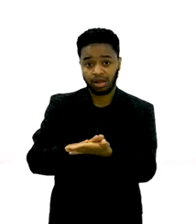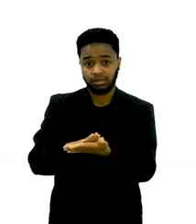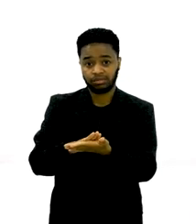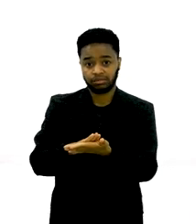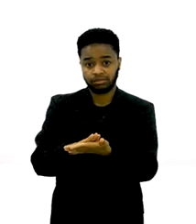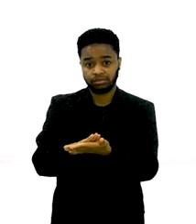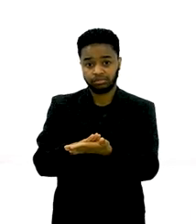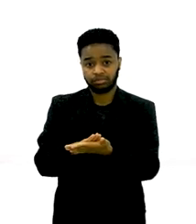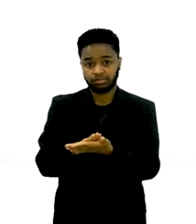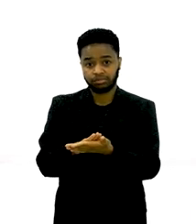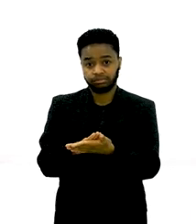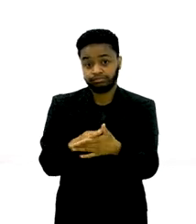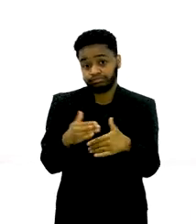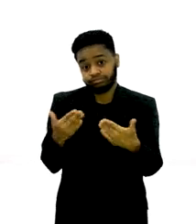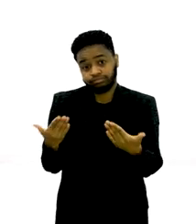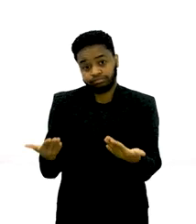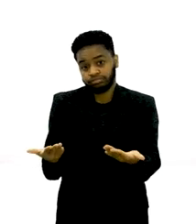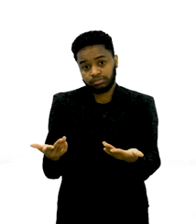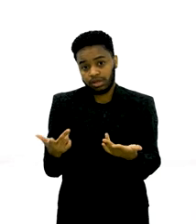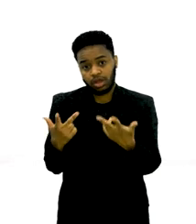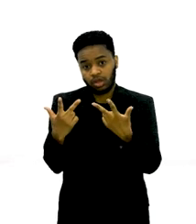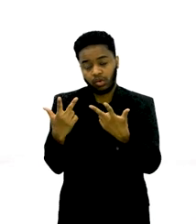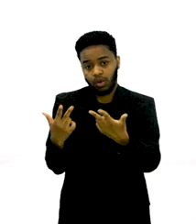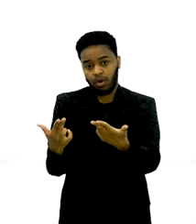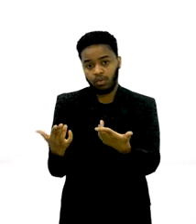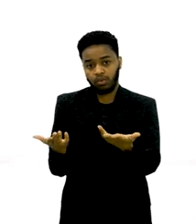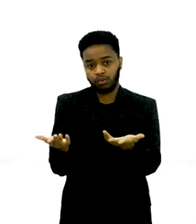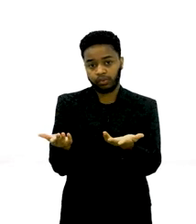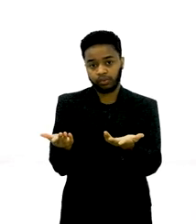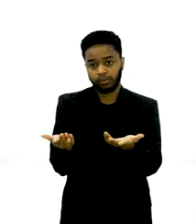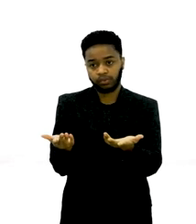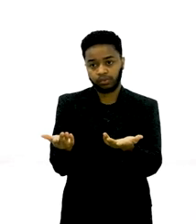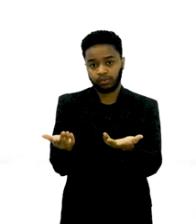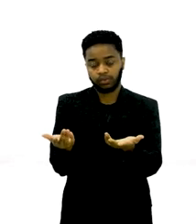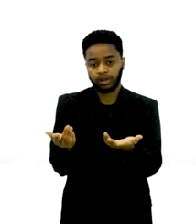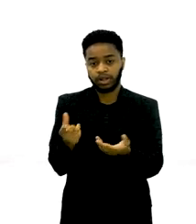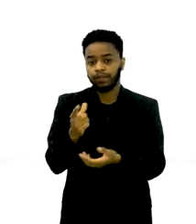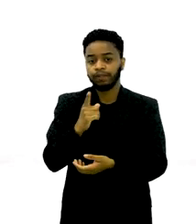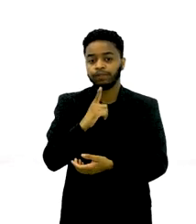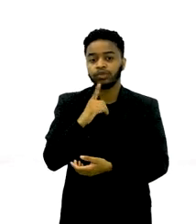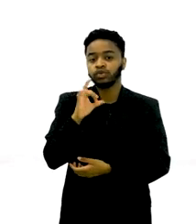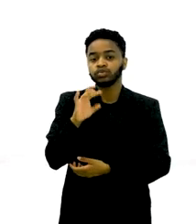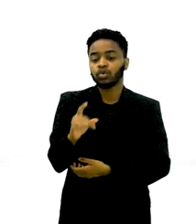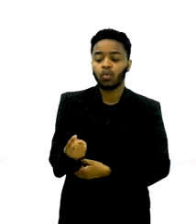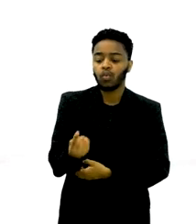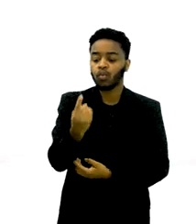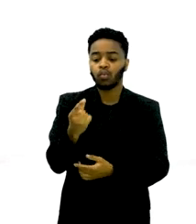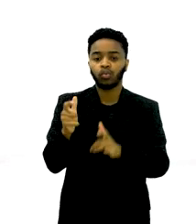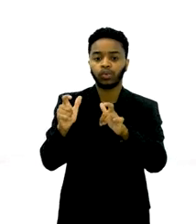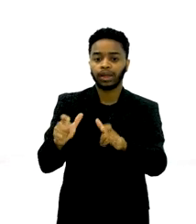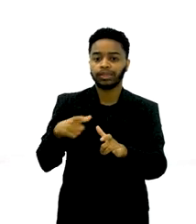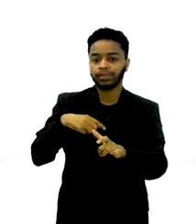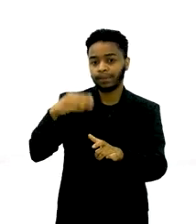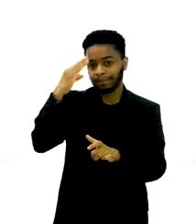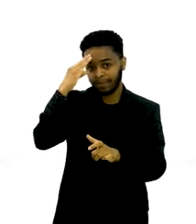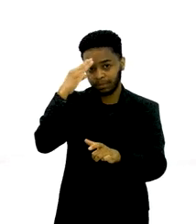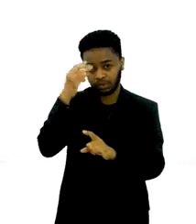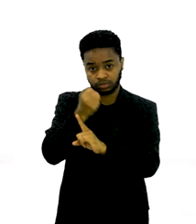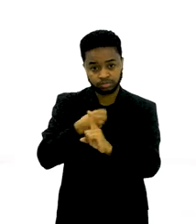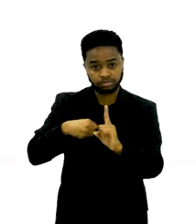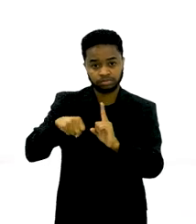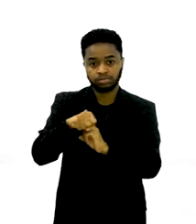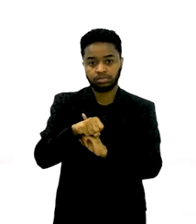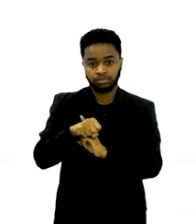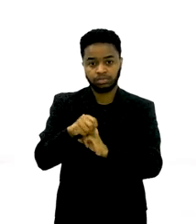né Eh como eh e só ter este lugar de memória